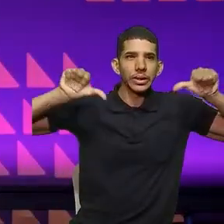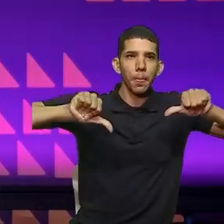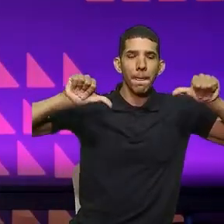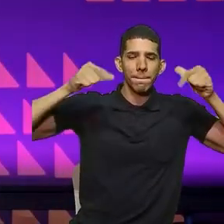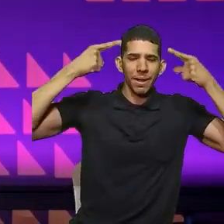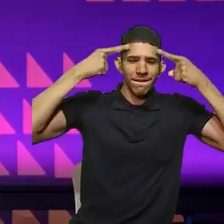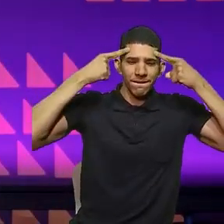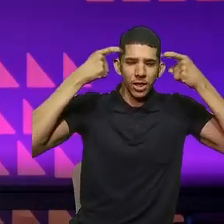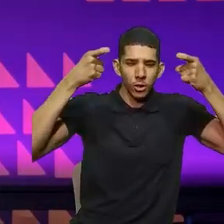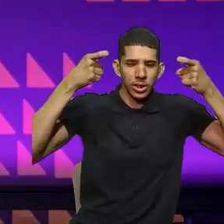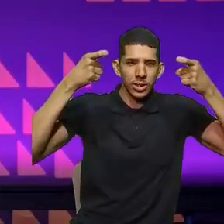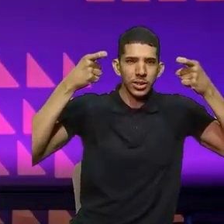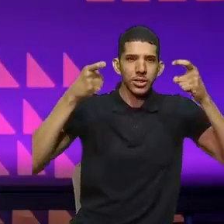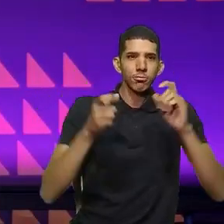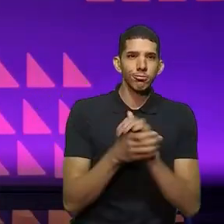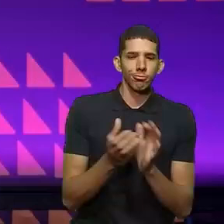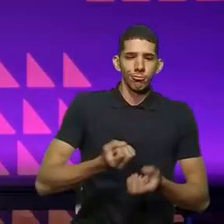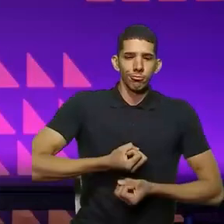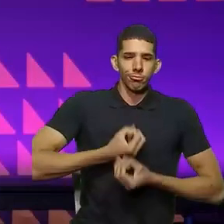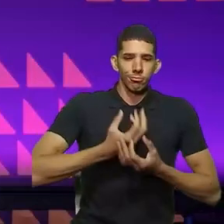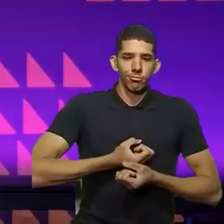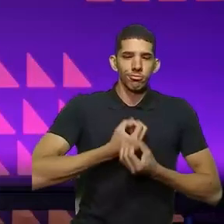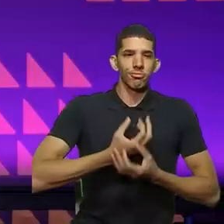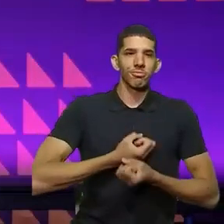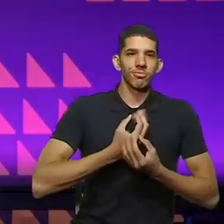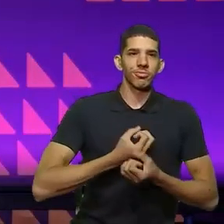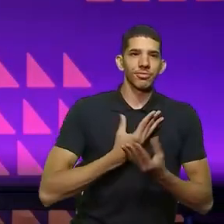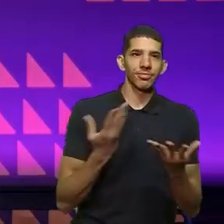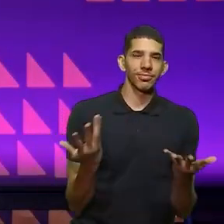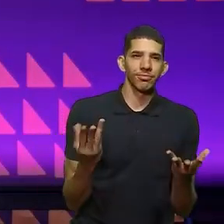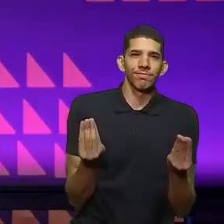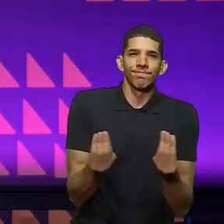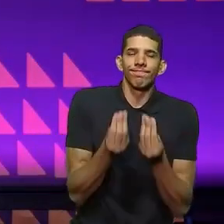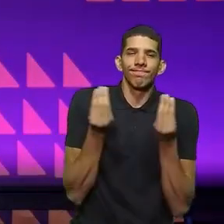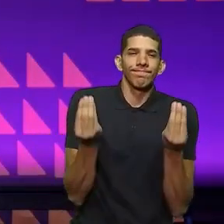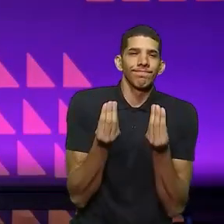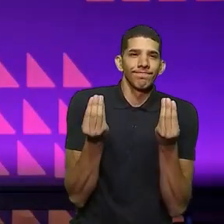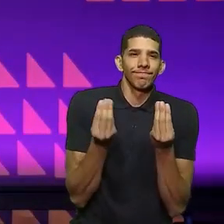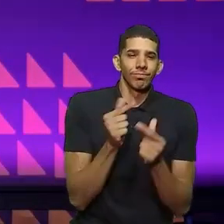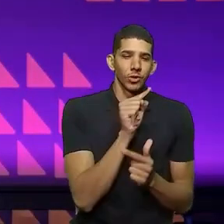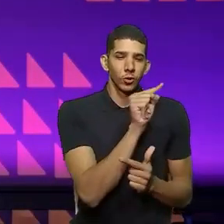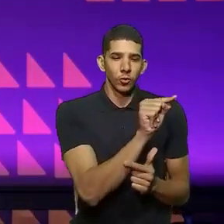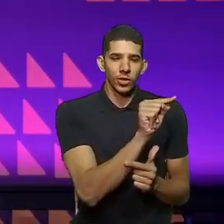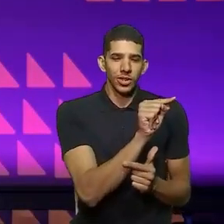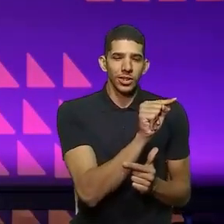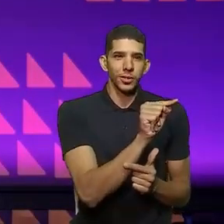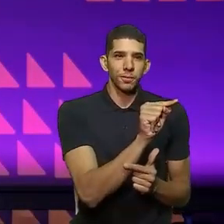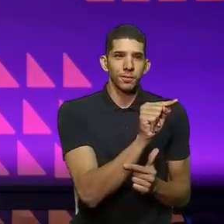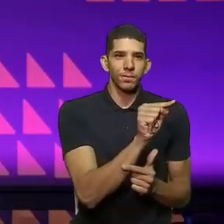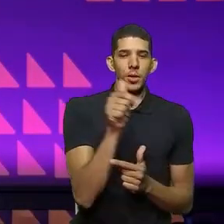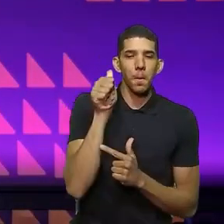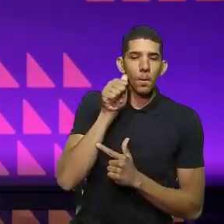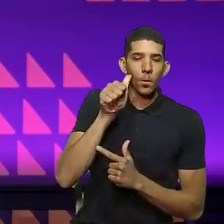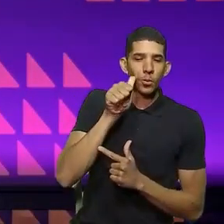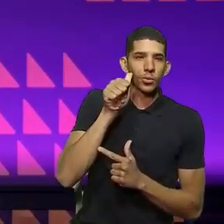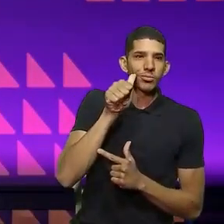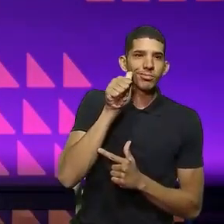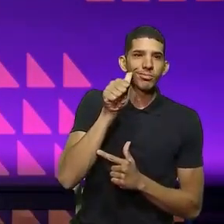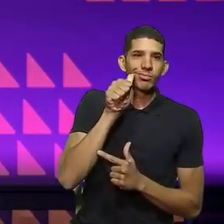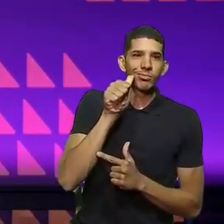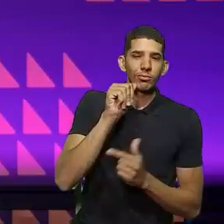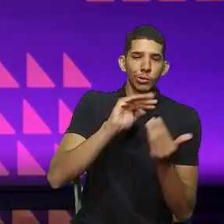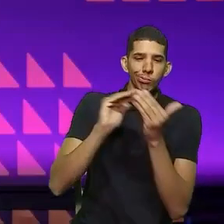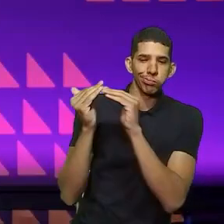desapalavreados. Estamos diante da materialização do que Conceição Evaristo chamou de senzala